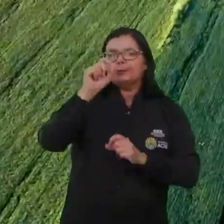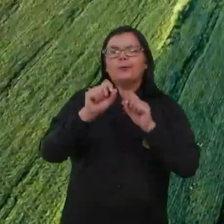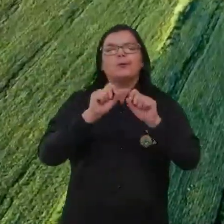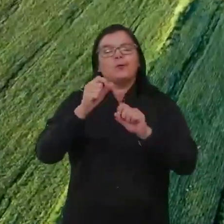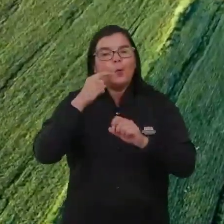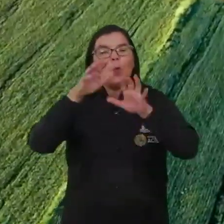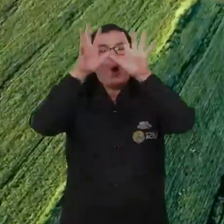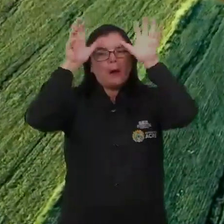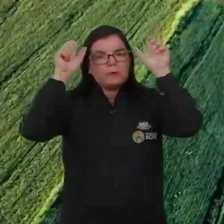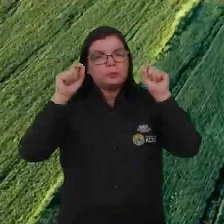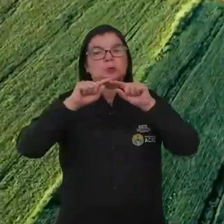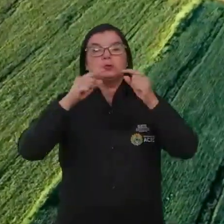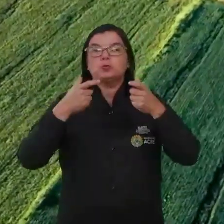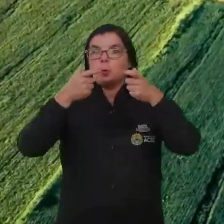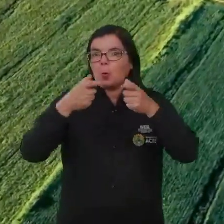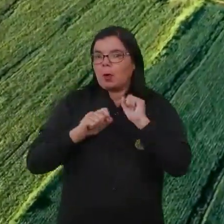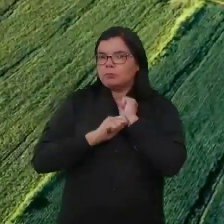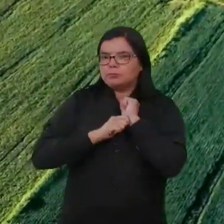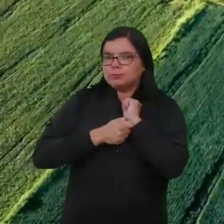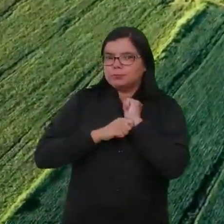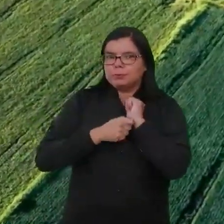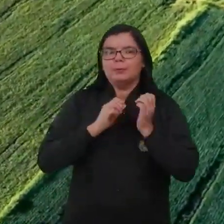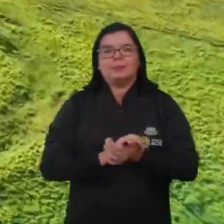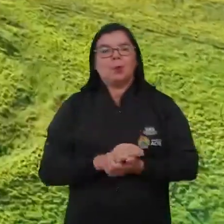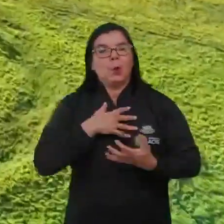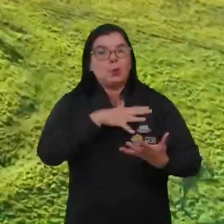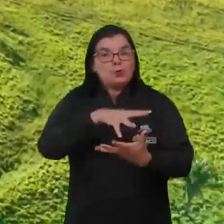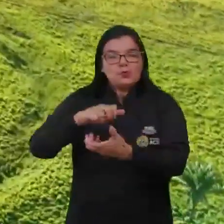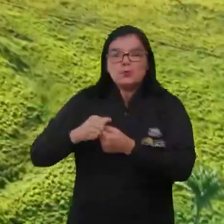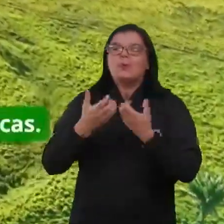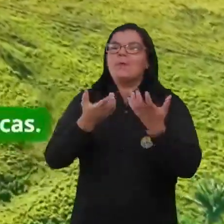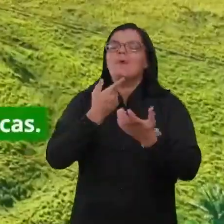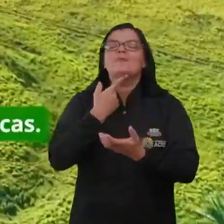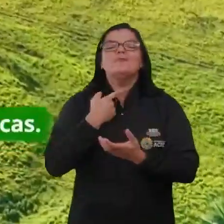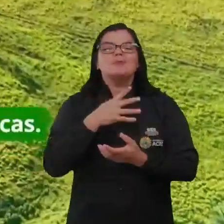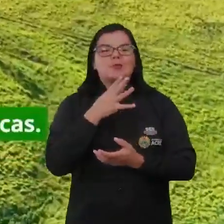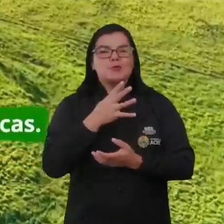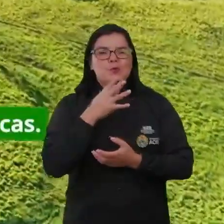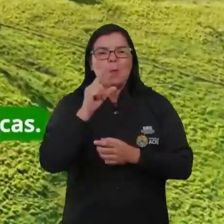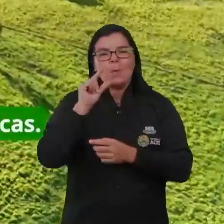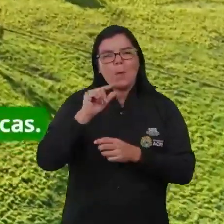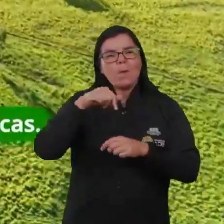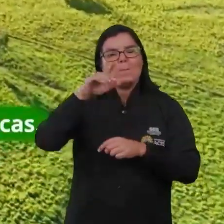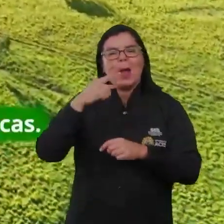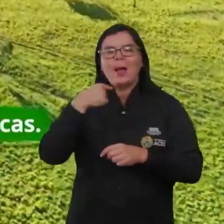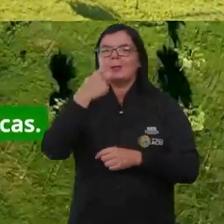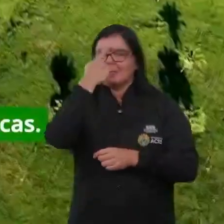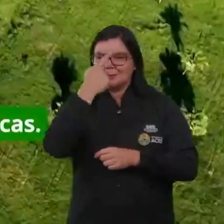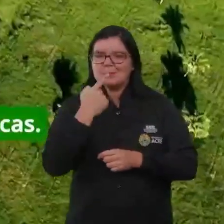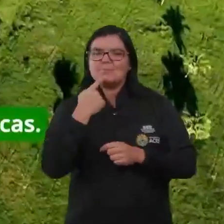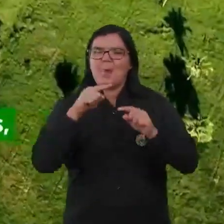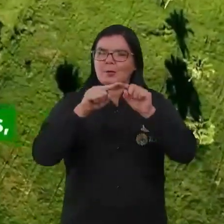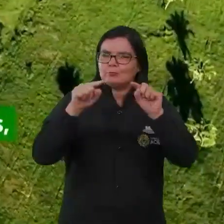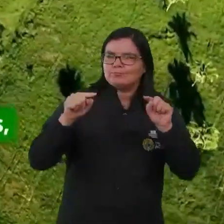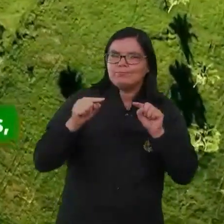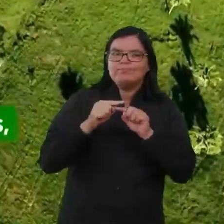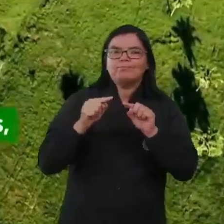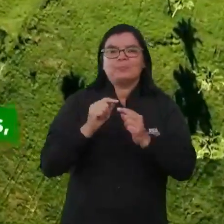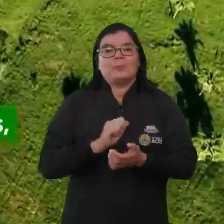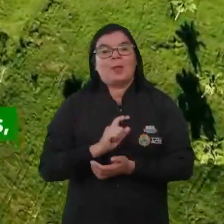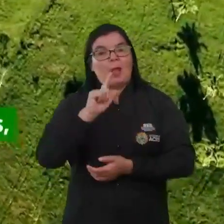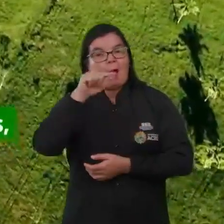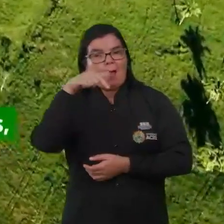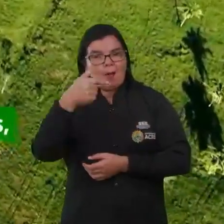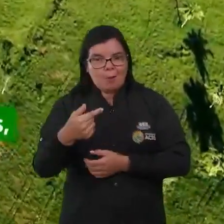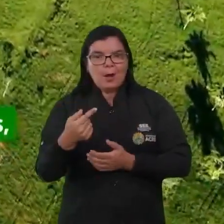Acre vem se tornando um lugar repleto de mistérios, onde o mundo todo deseja conhecer um pouco mais dessas figuras mitológicas. Além